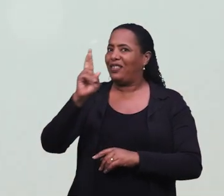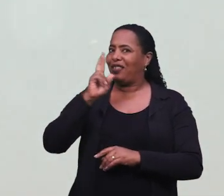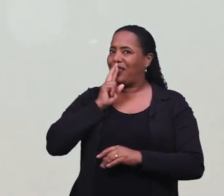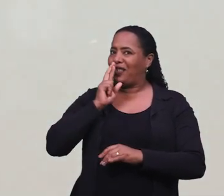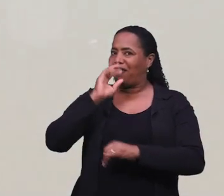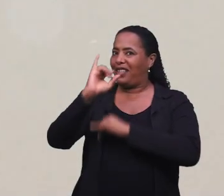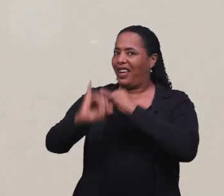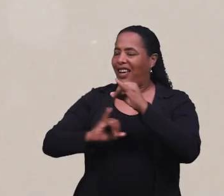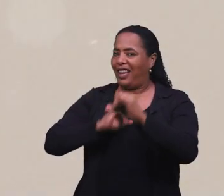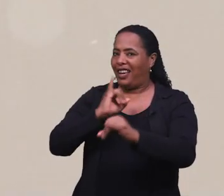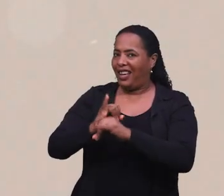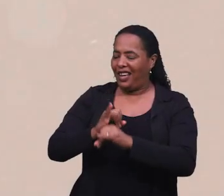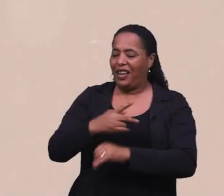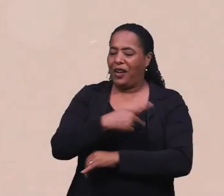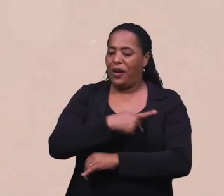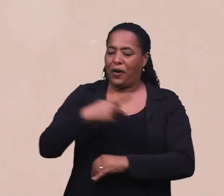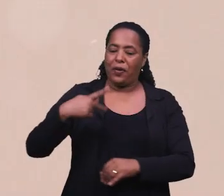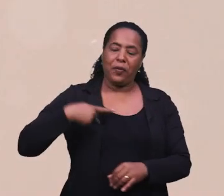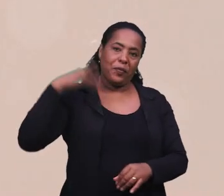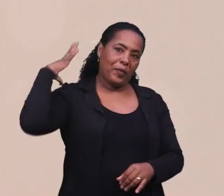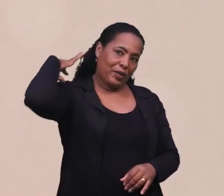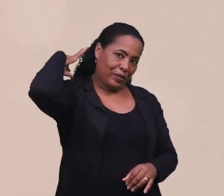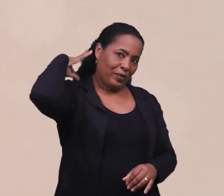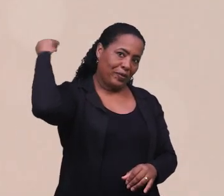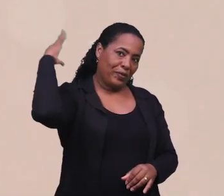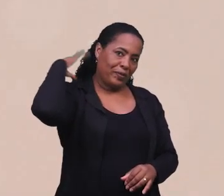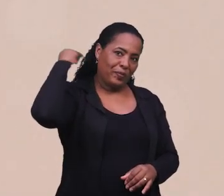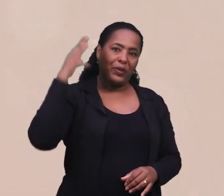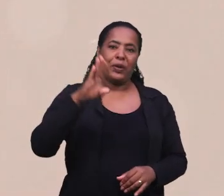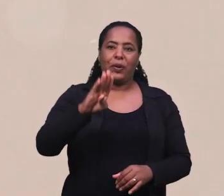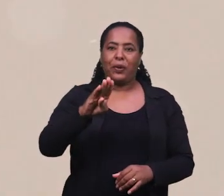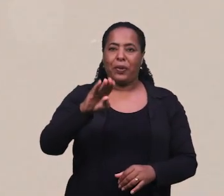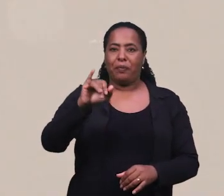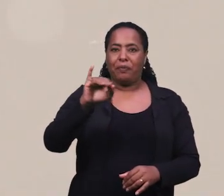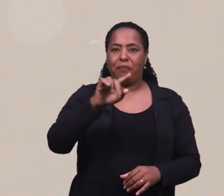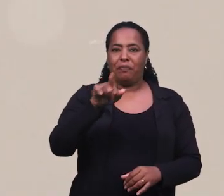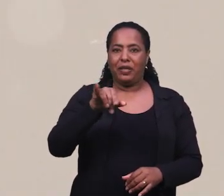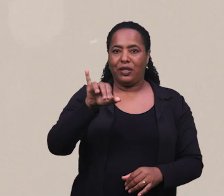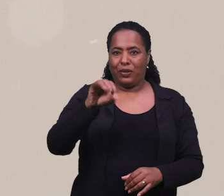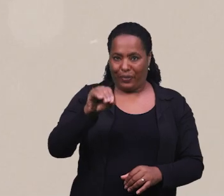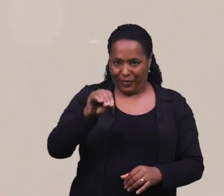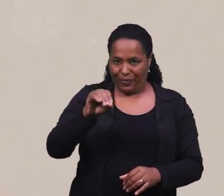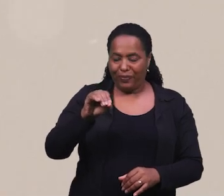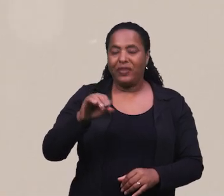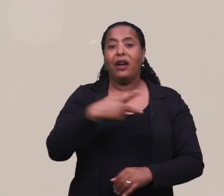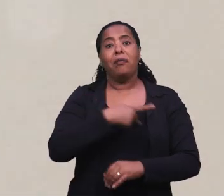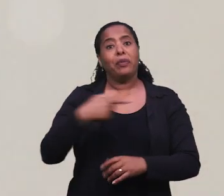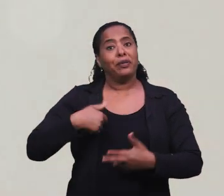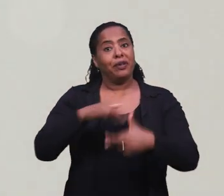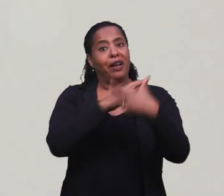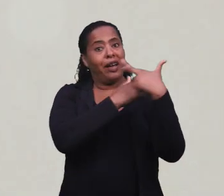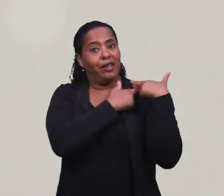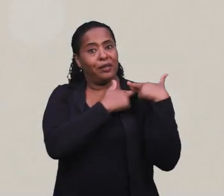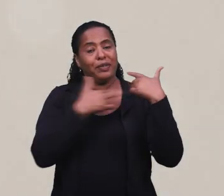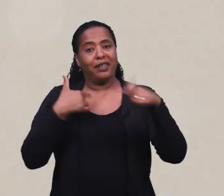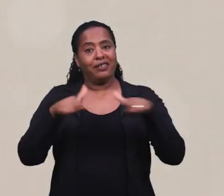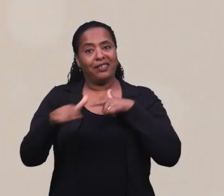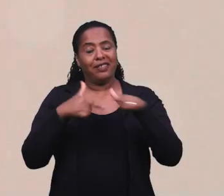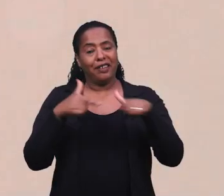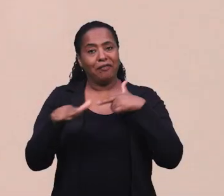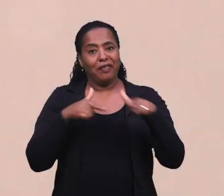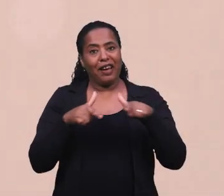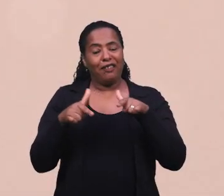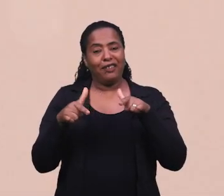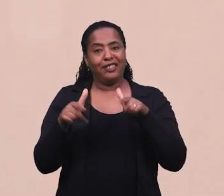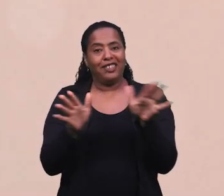muitas vezes algumas frustrações até, adaptações a essa nova idade. Então, essa pessoa precisa ser acolhida